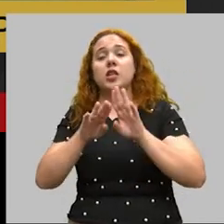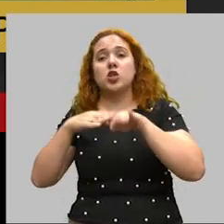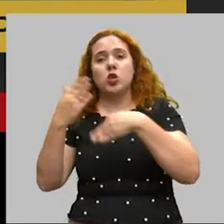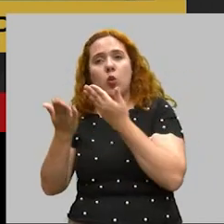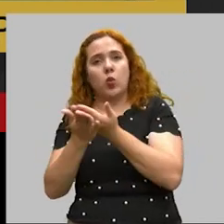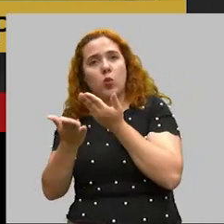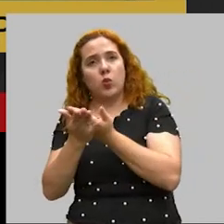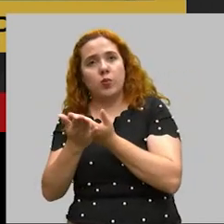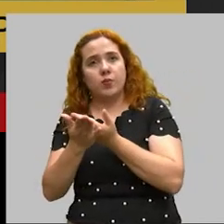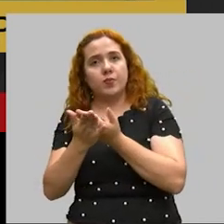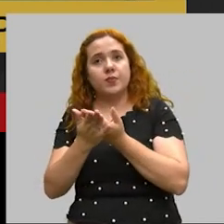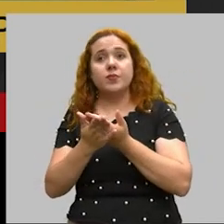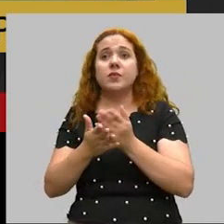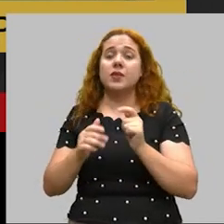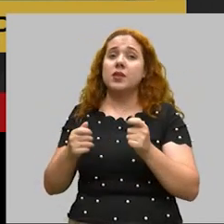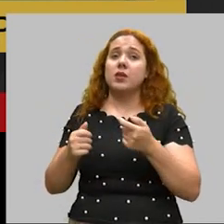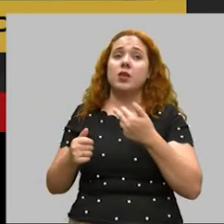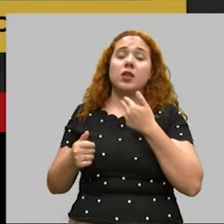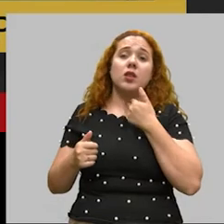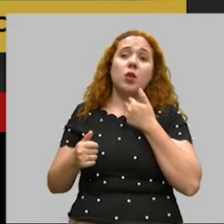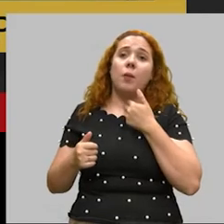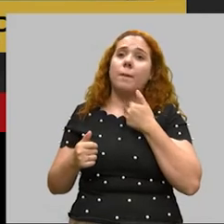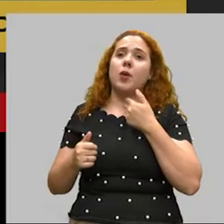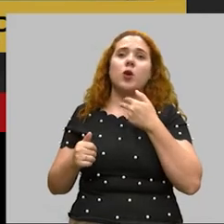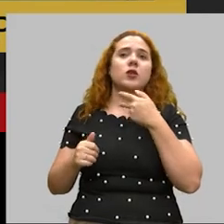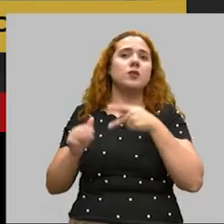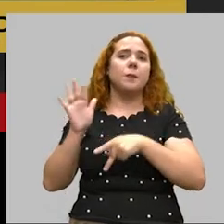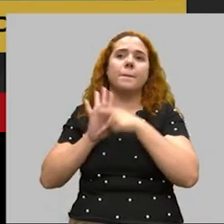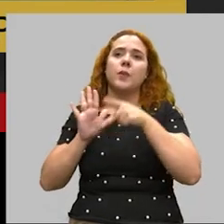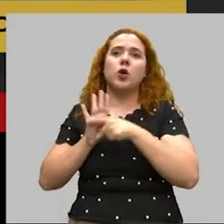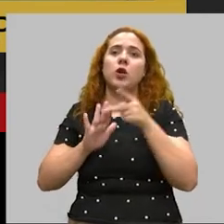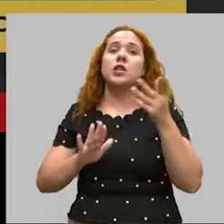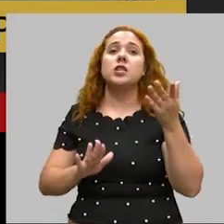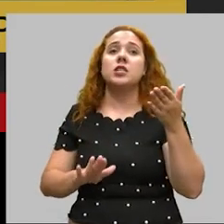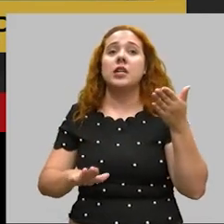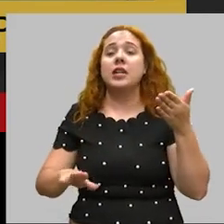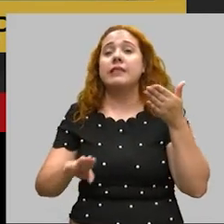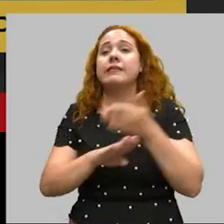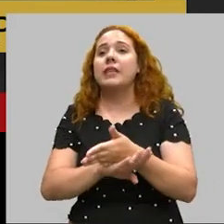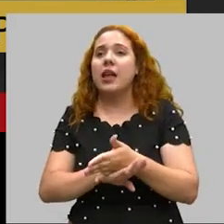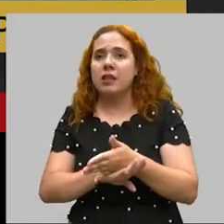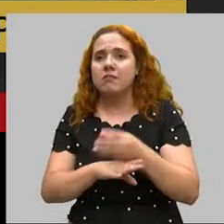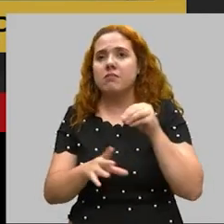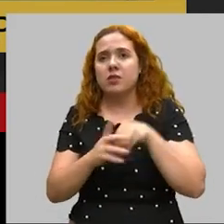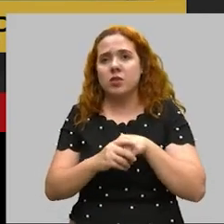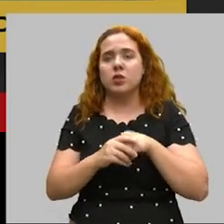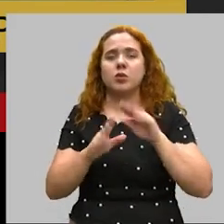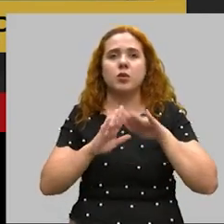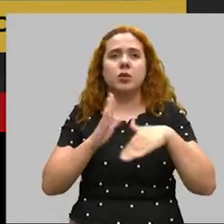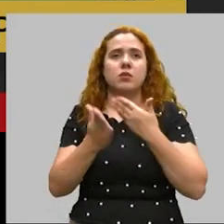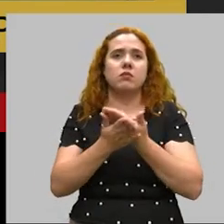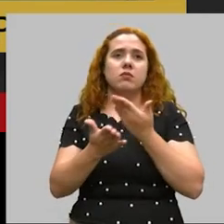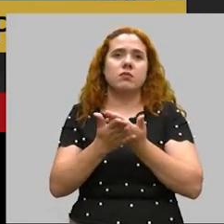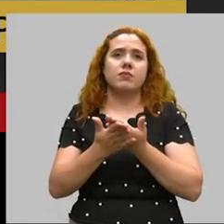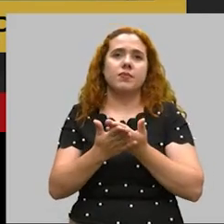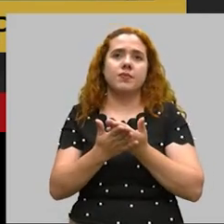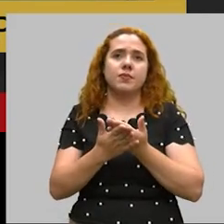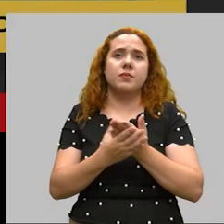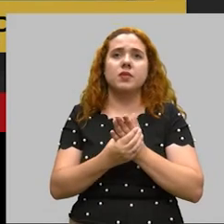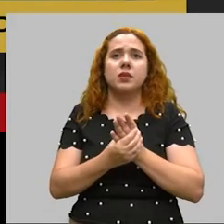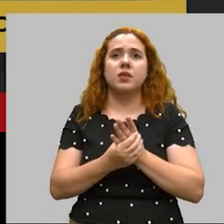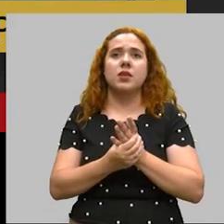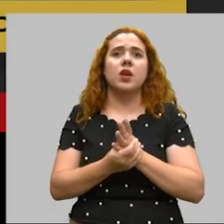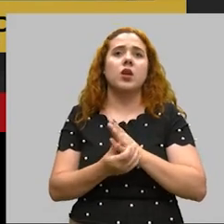efas como são comunitárias a gente não os programas o pibid não pode também estar nas nas efas né então a gente o pibid O que que a gente